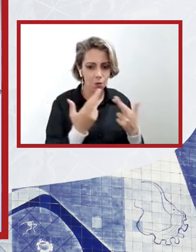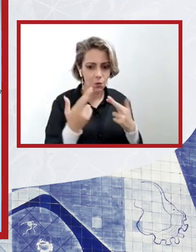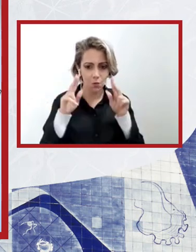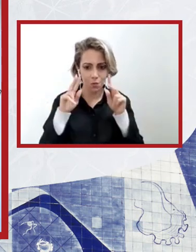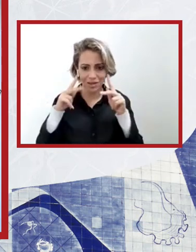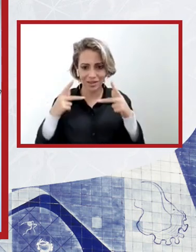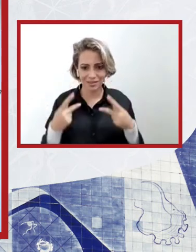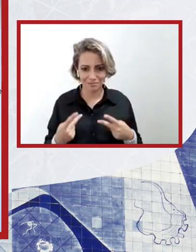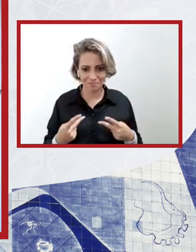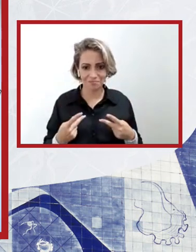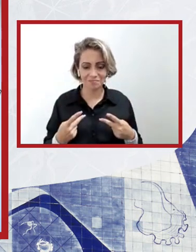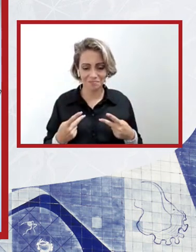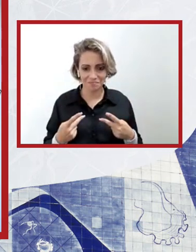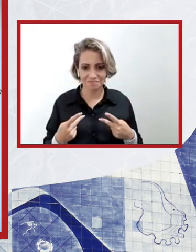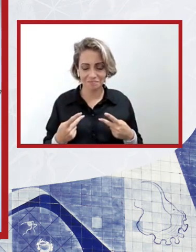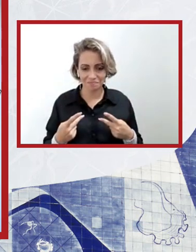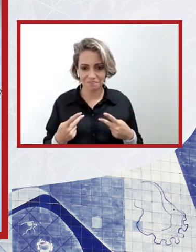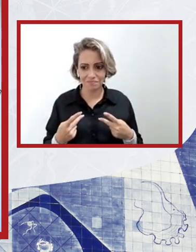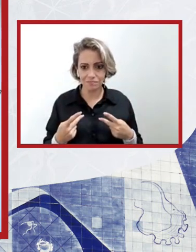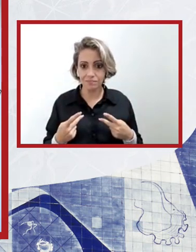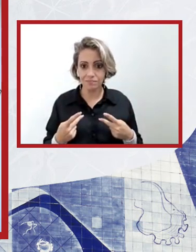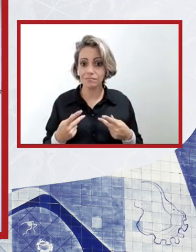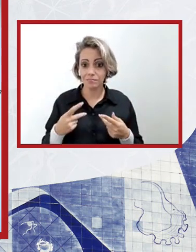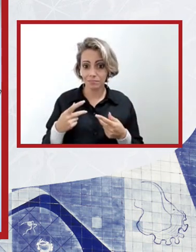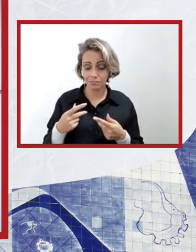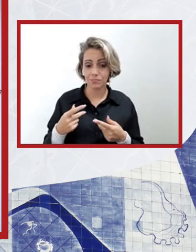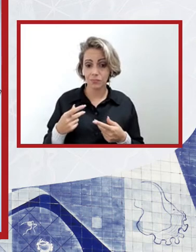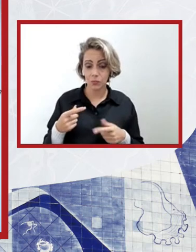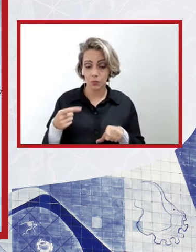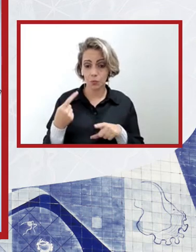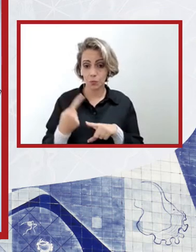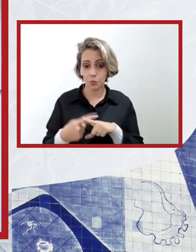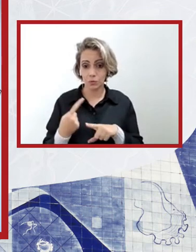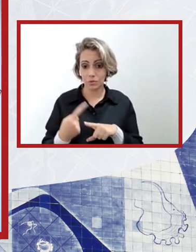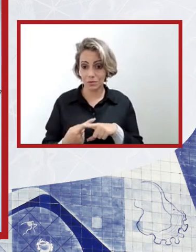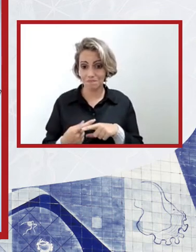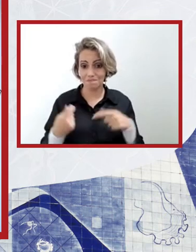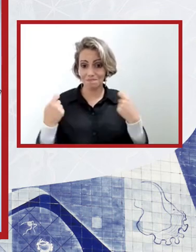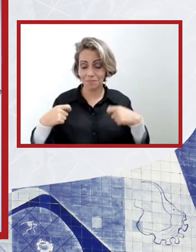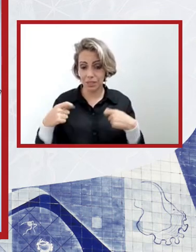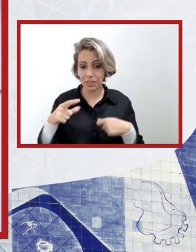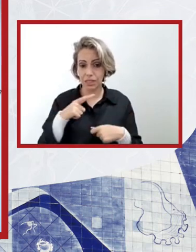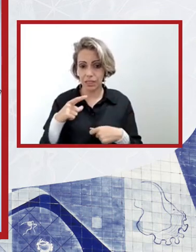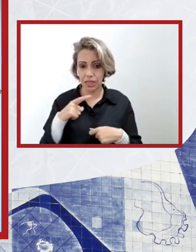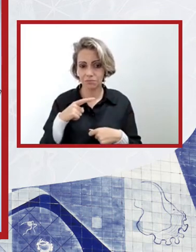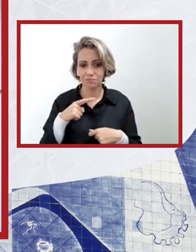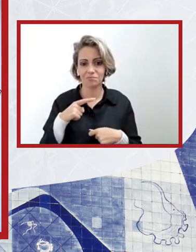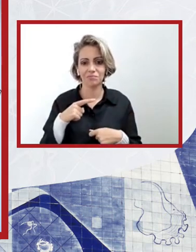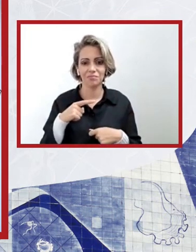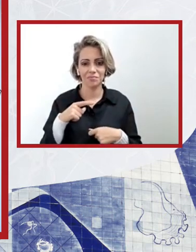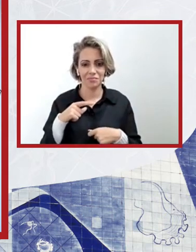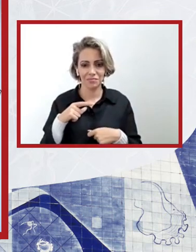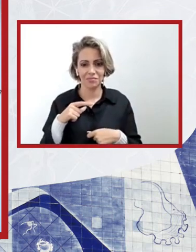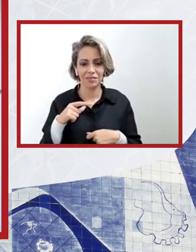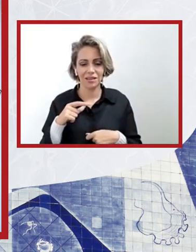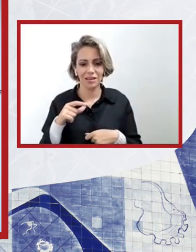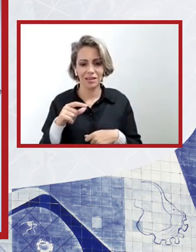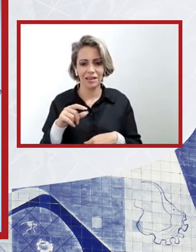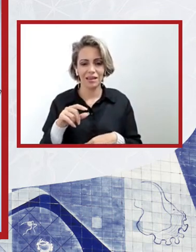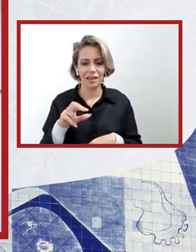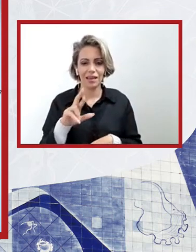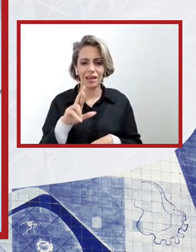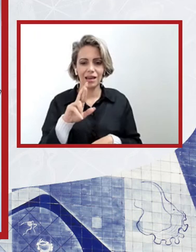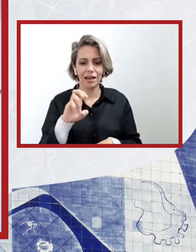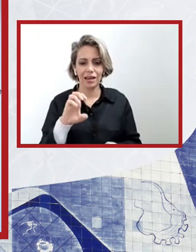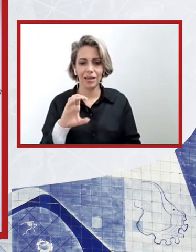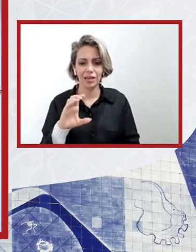então, a questão dos recursos humanos, como eles são importantes, né, então eles